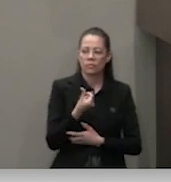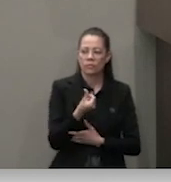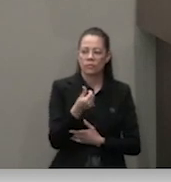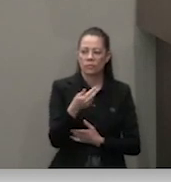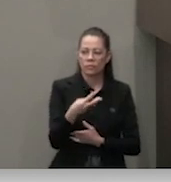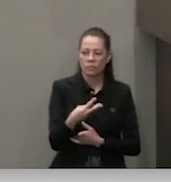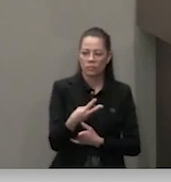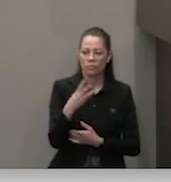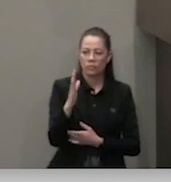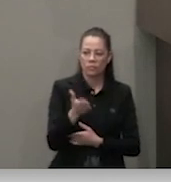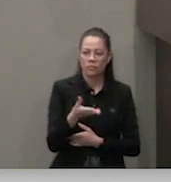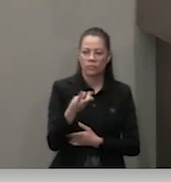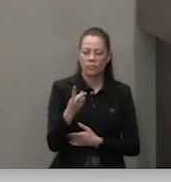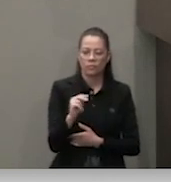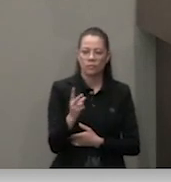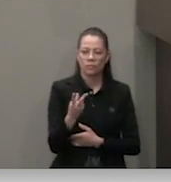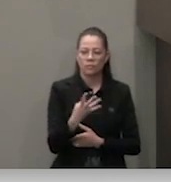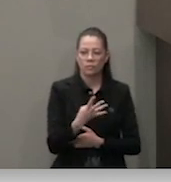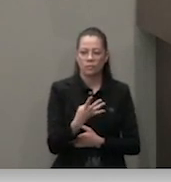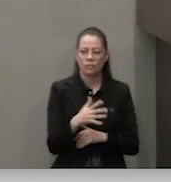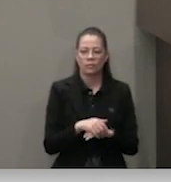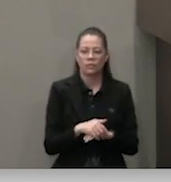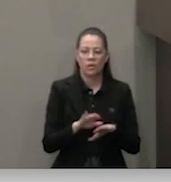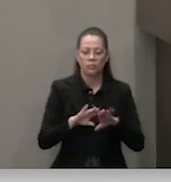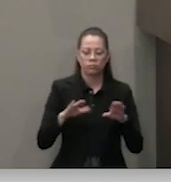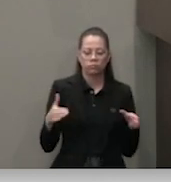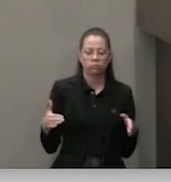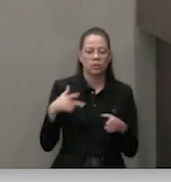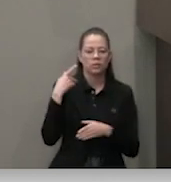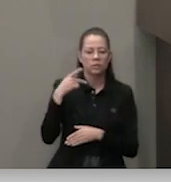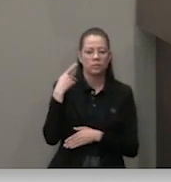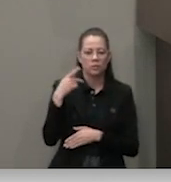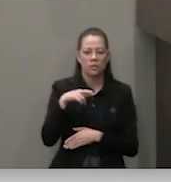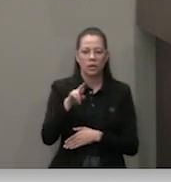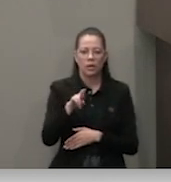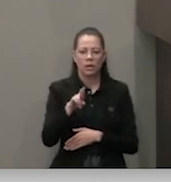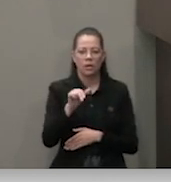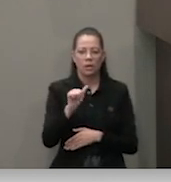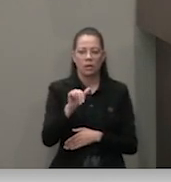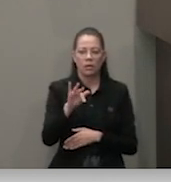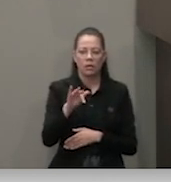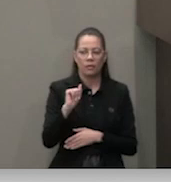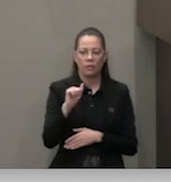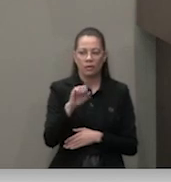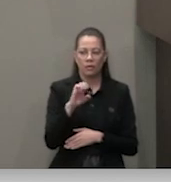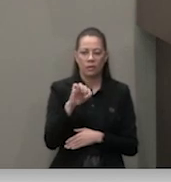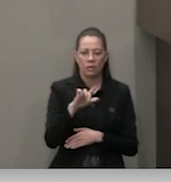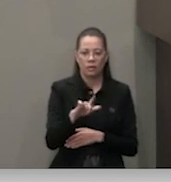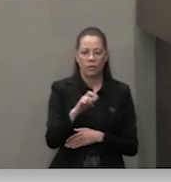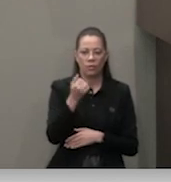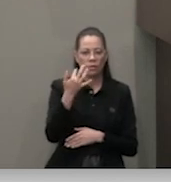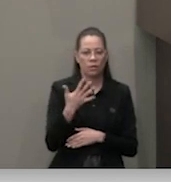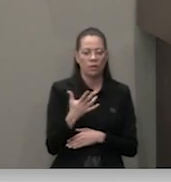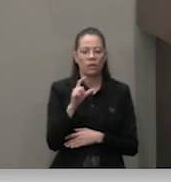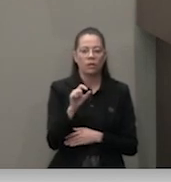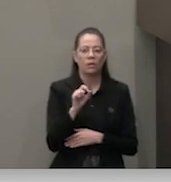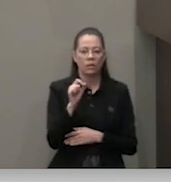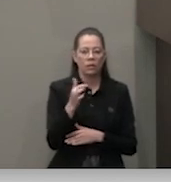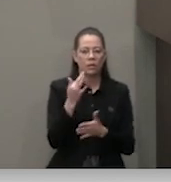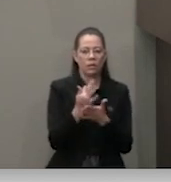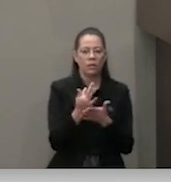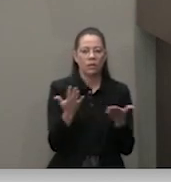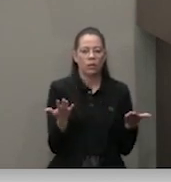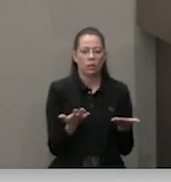63 de 2024 gabinete do vereador Rafael Luiz colu comunica